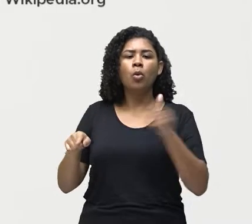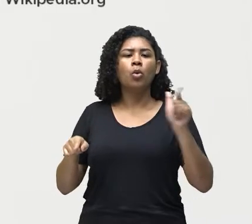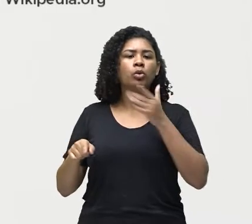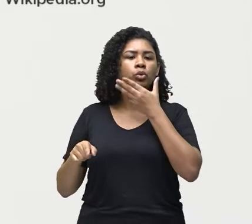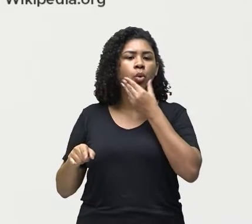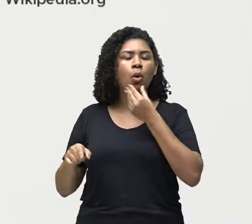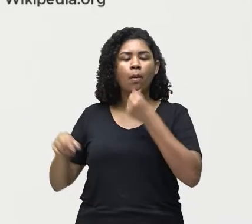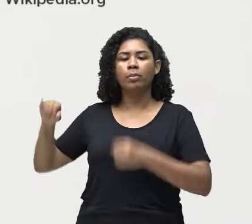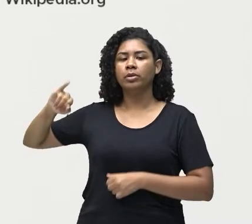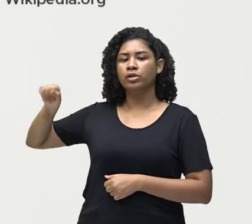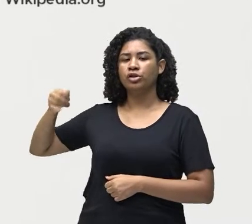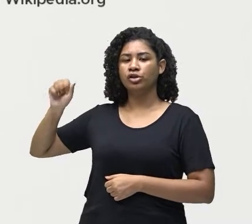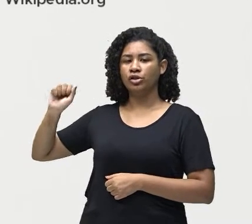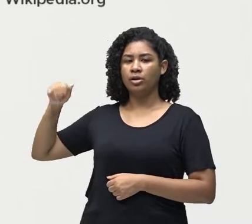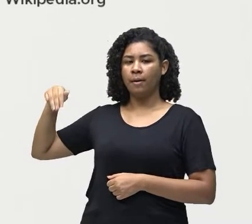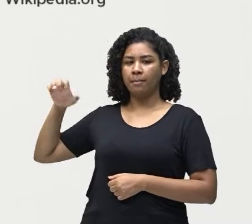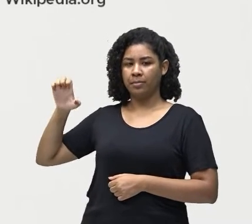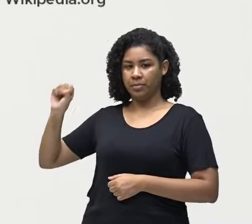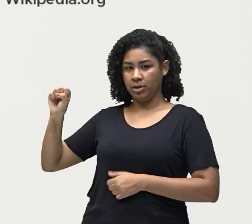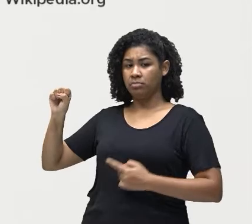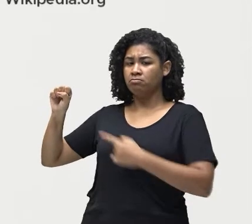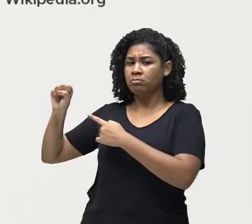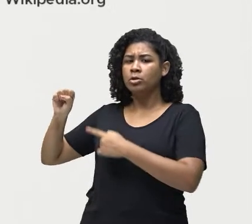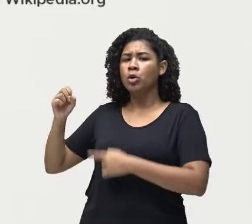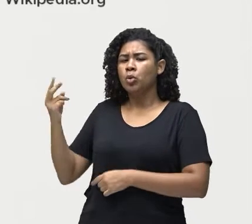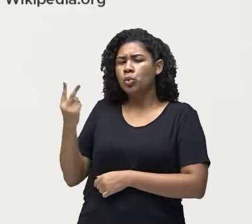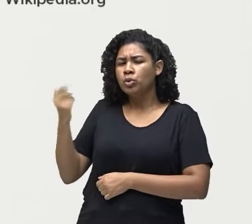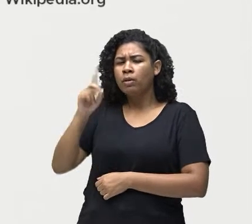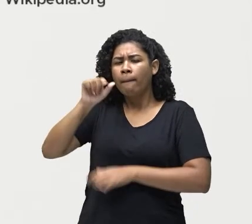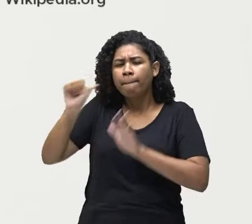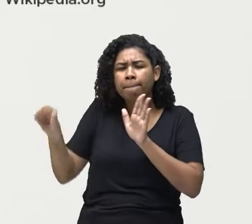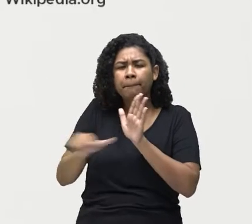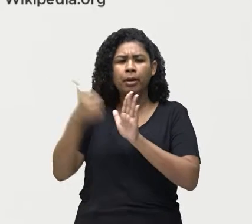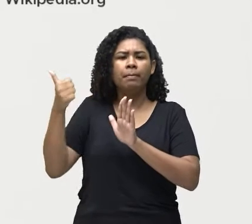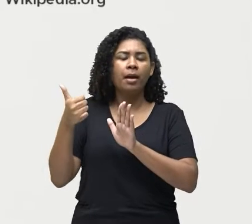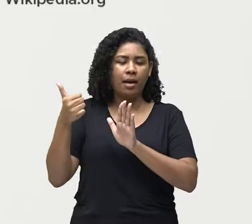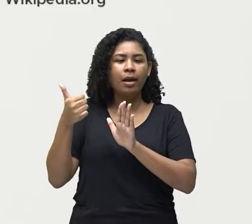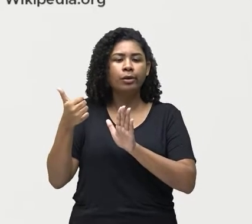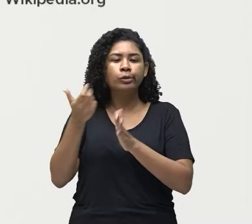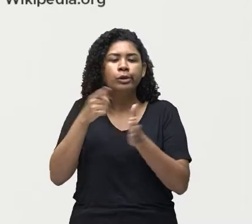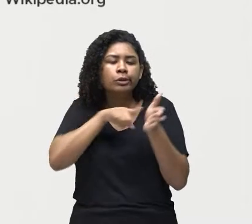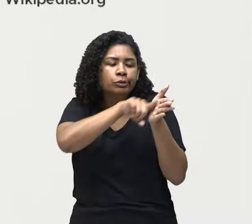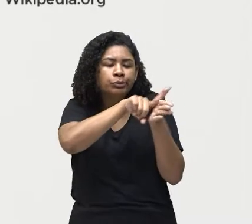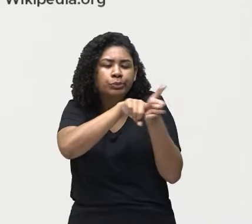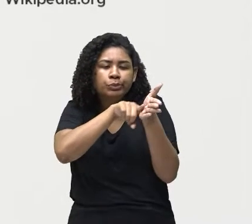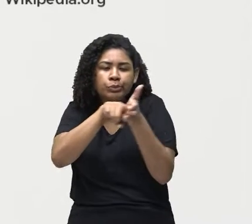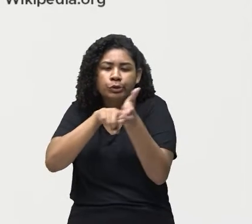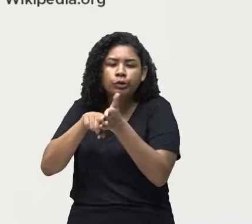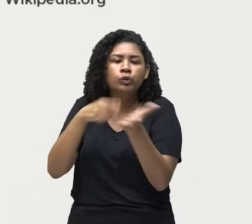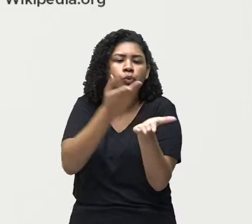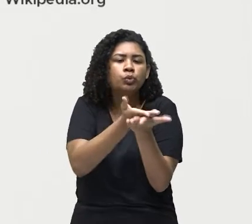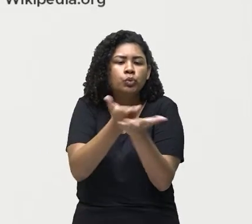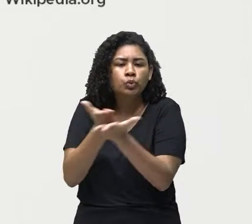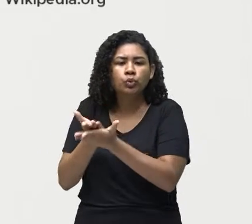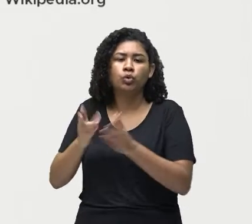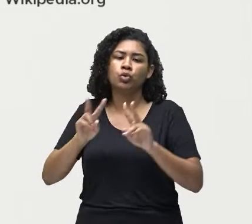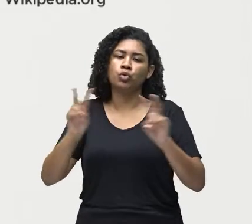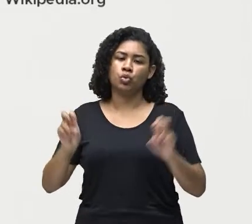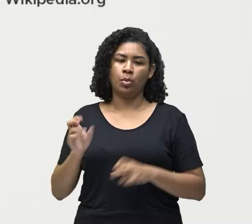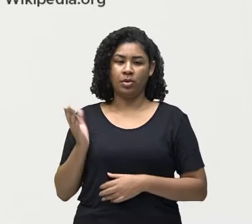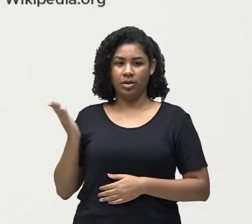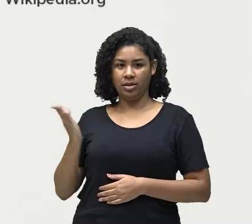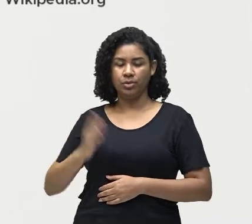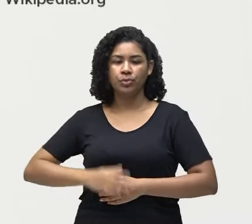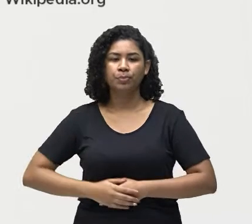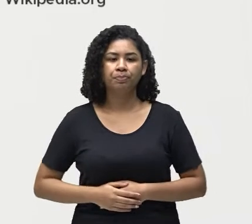de estudo da termodinâmica. Joule, a gente observa aqui esse J, passou a ser utilizado como o